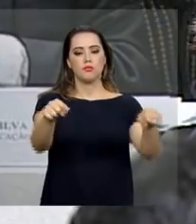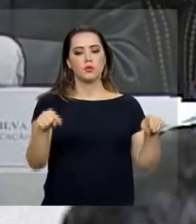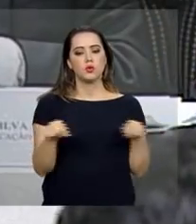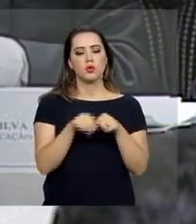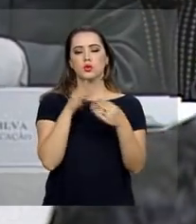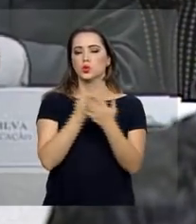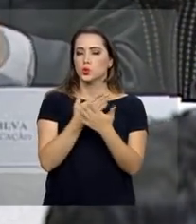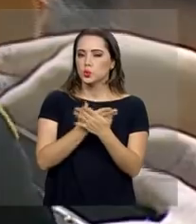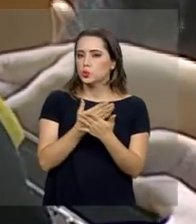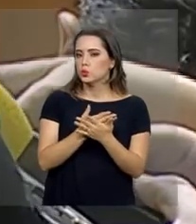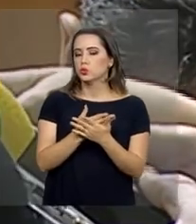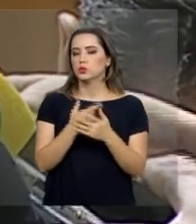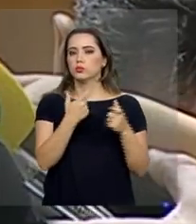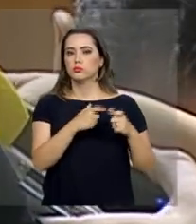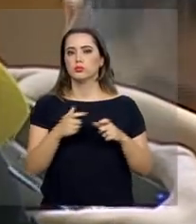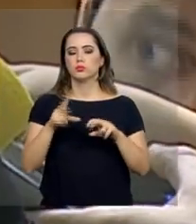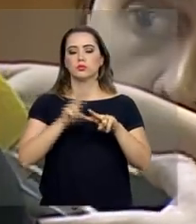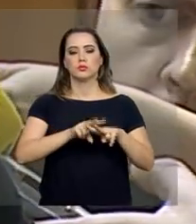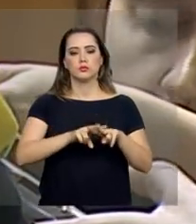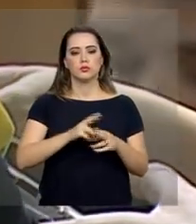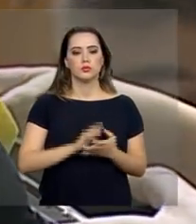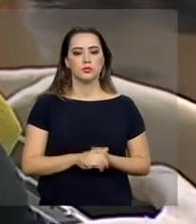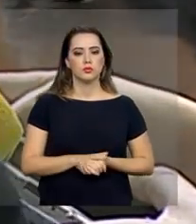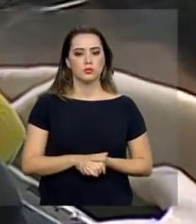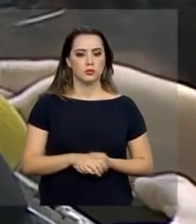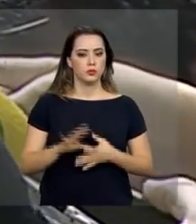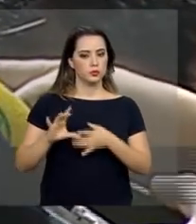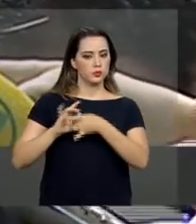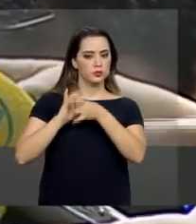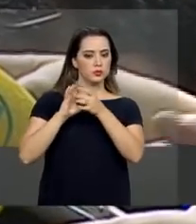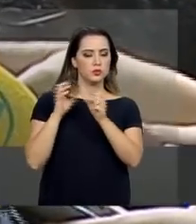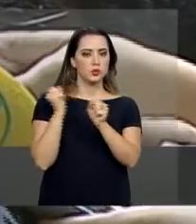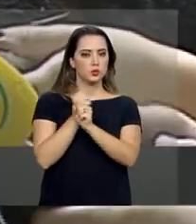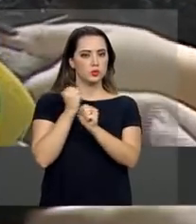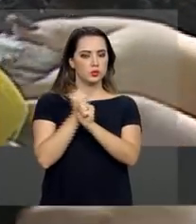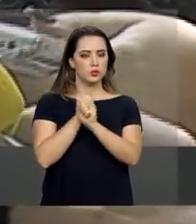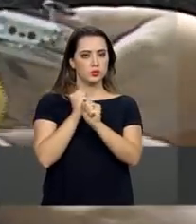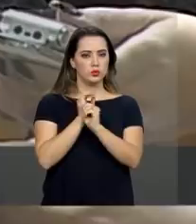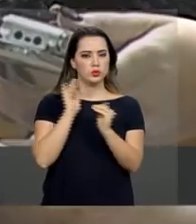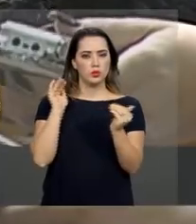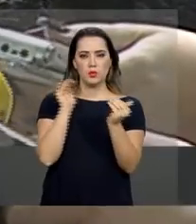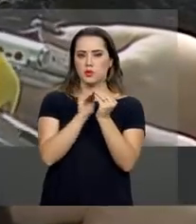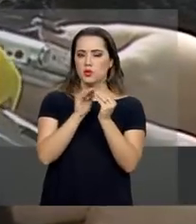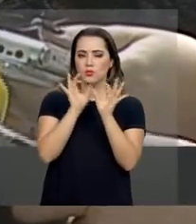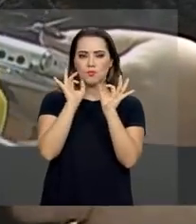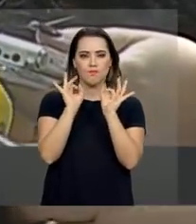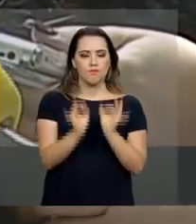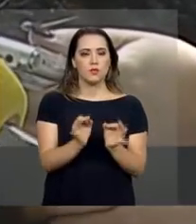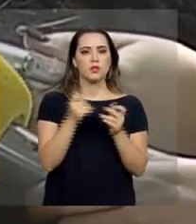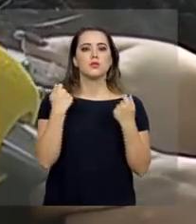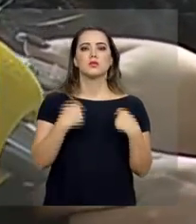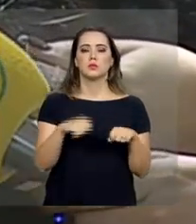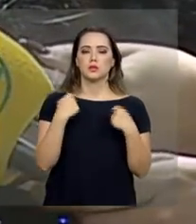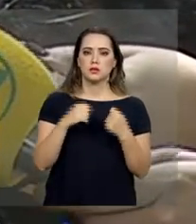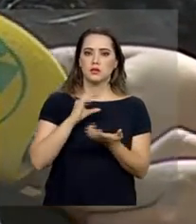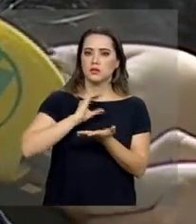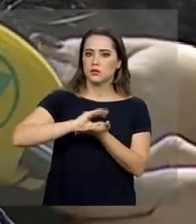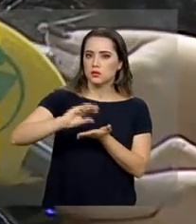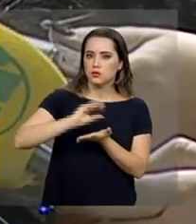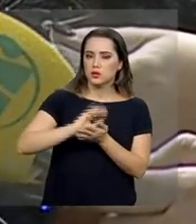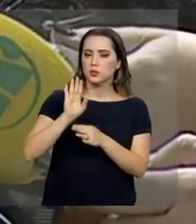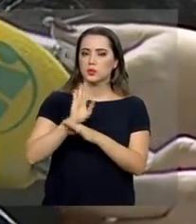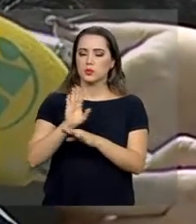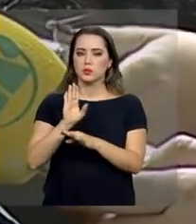de todo o país a parceria primeiro está sendo construída numa visão muito clara da necessidade de investimento de apoio